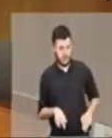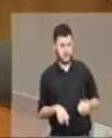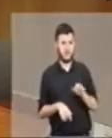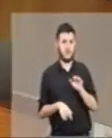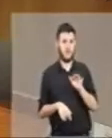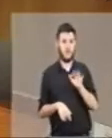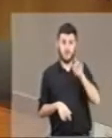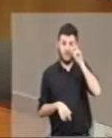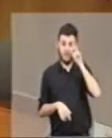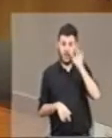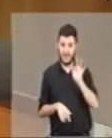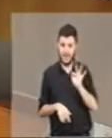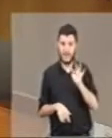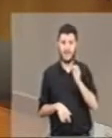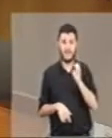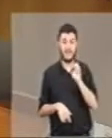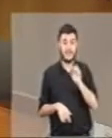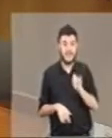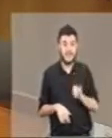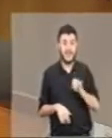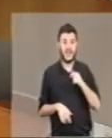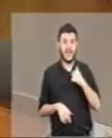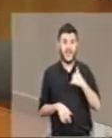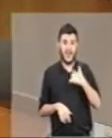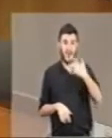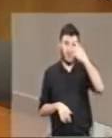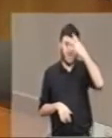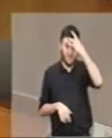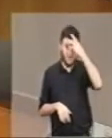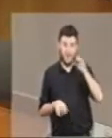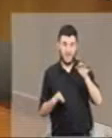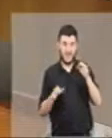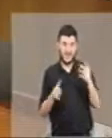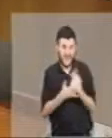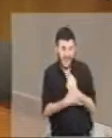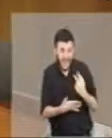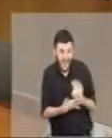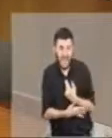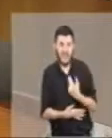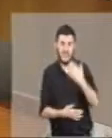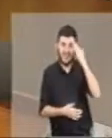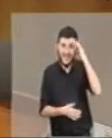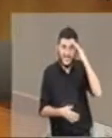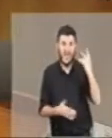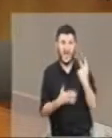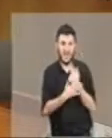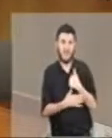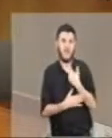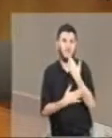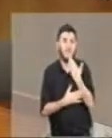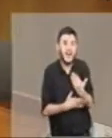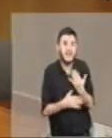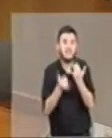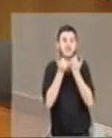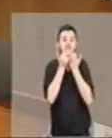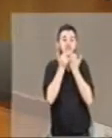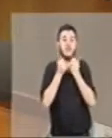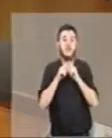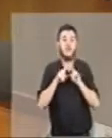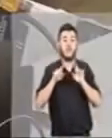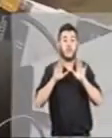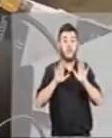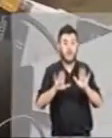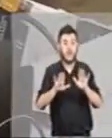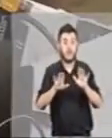errado, eu peço escusas. Vossa Excelência, no item G, 6G, a síntese,